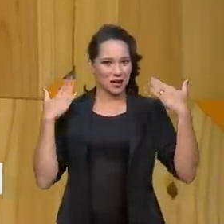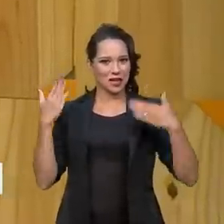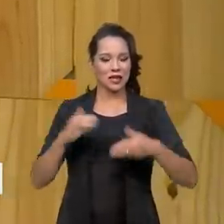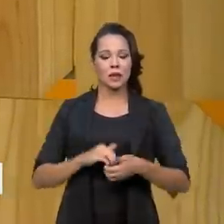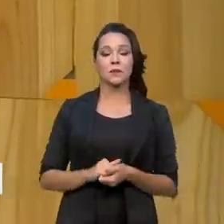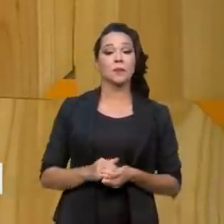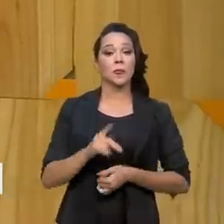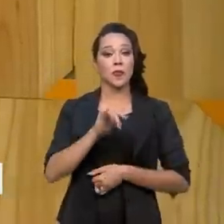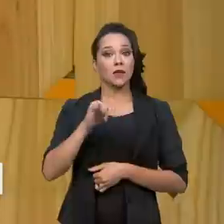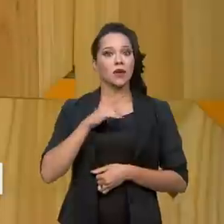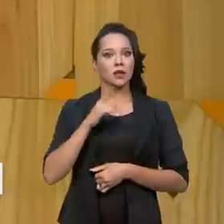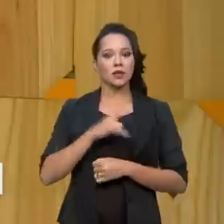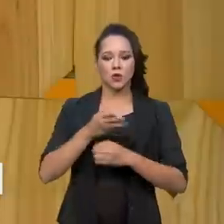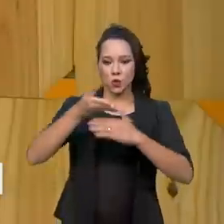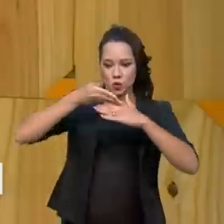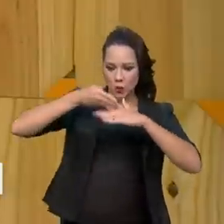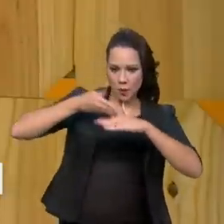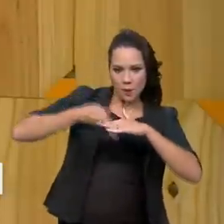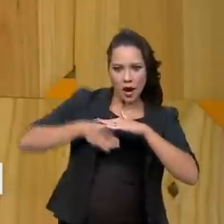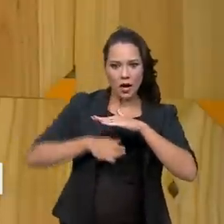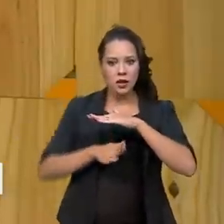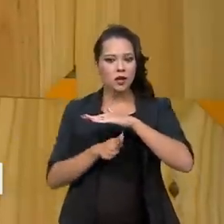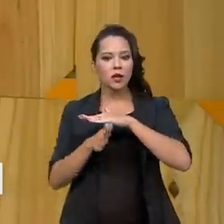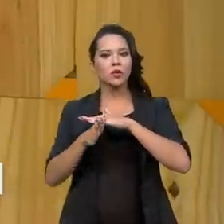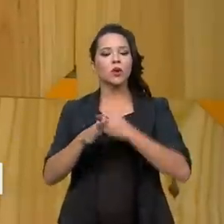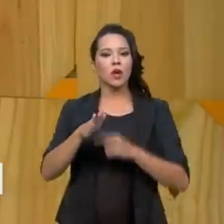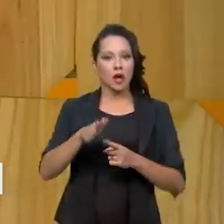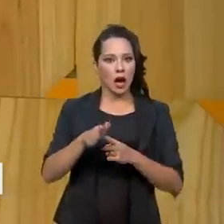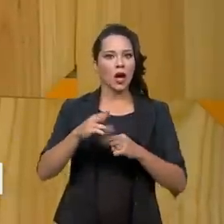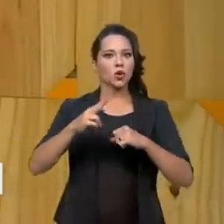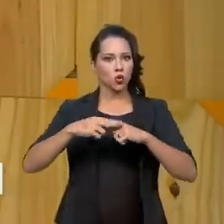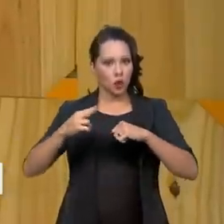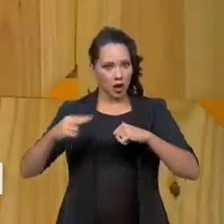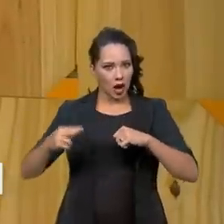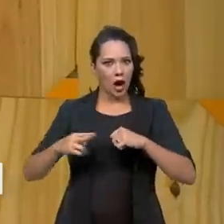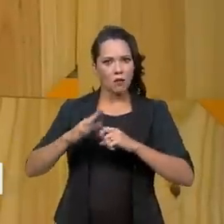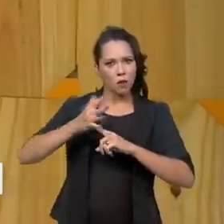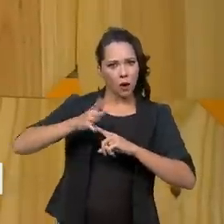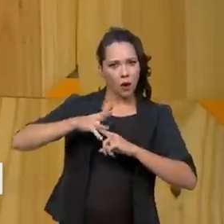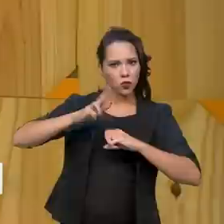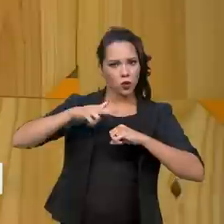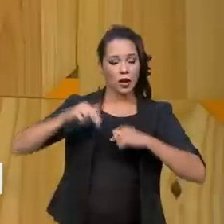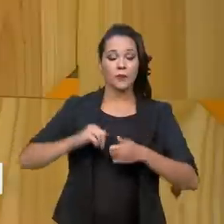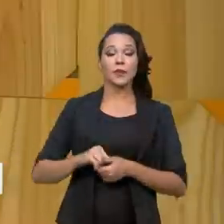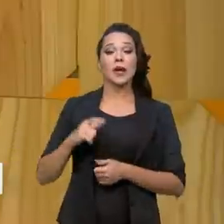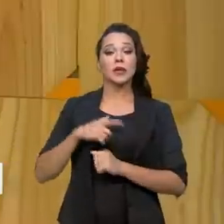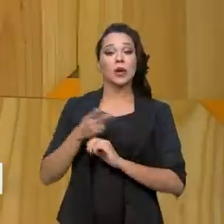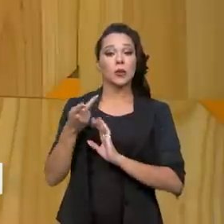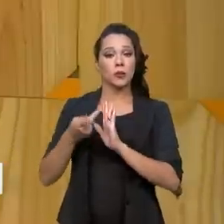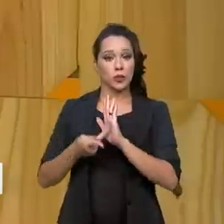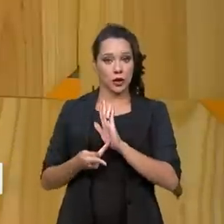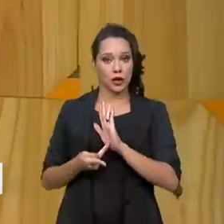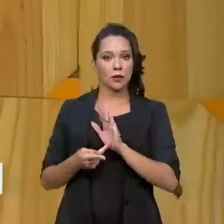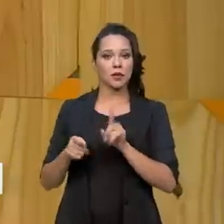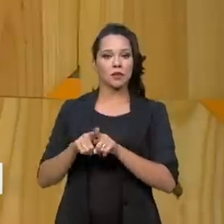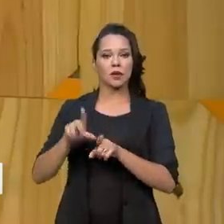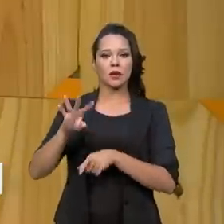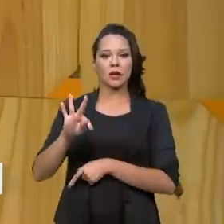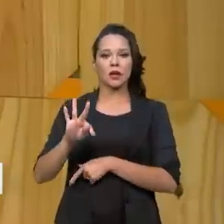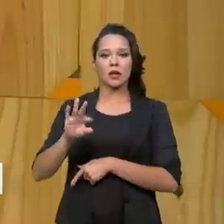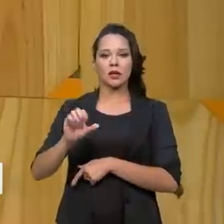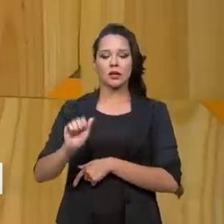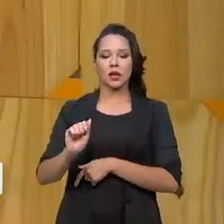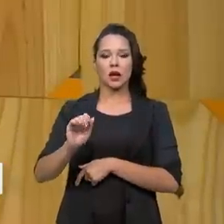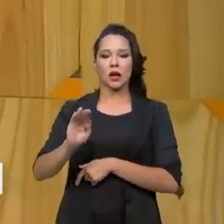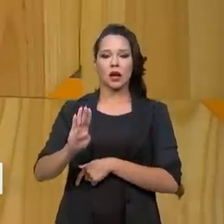nos dar, né, um submarino convencional movido à propulsão nuclear. Existe o programa das fragatas classe Tamandaré, que são